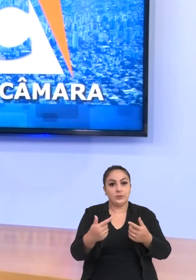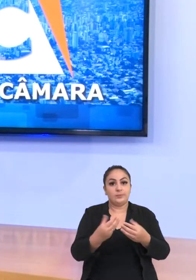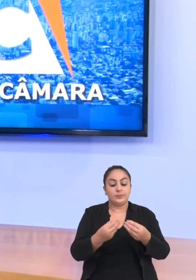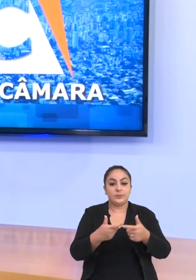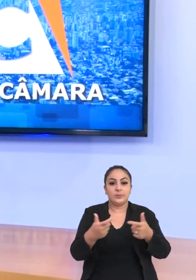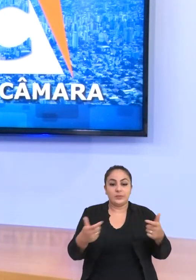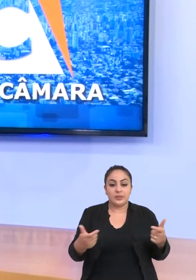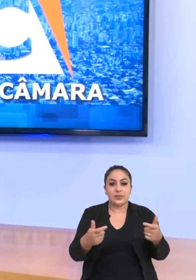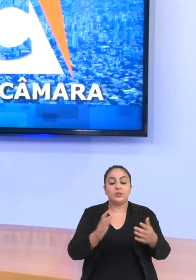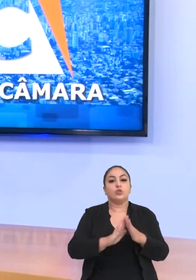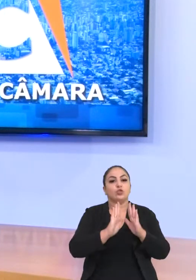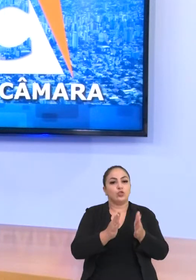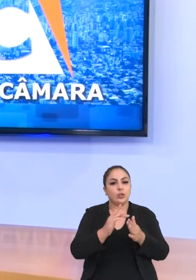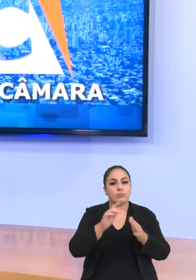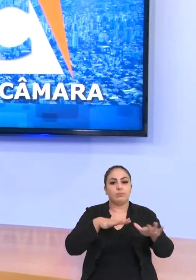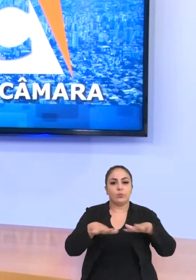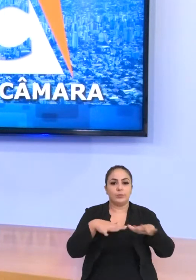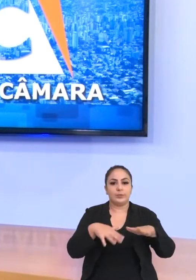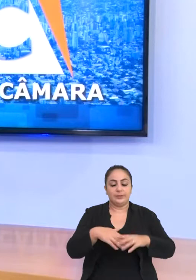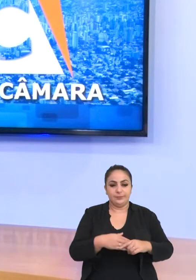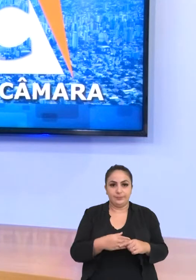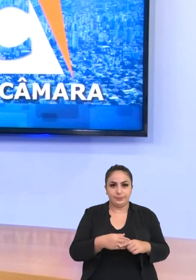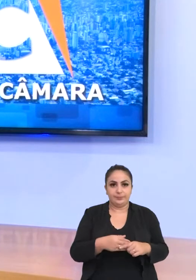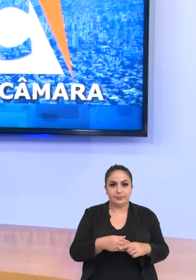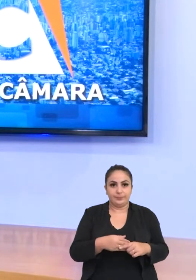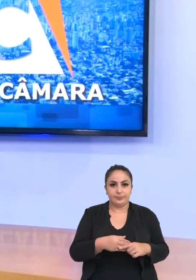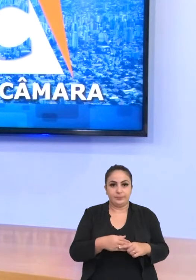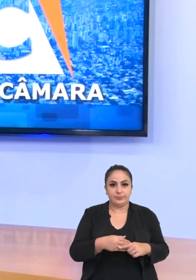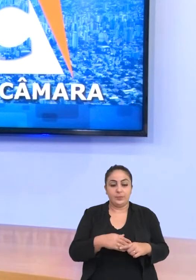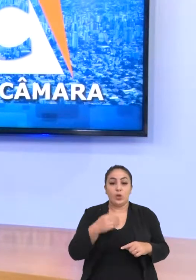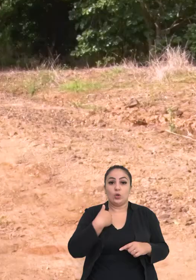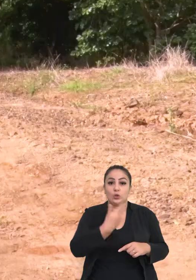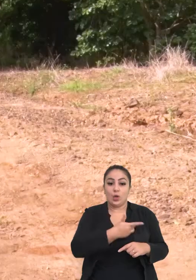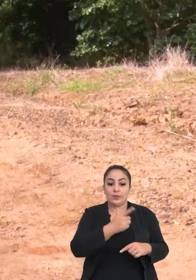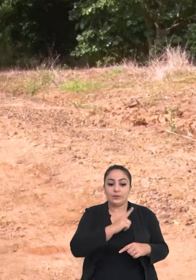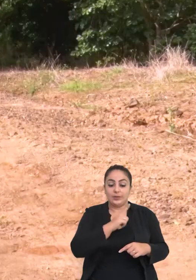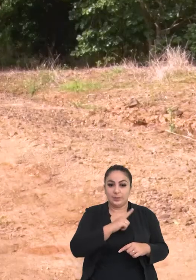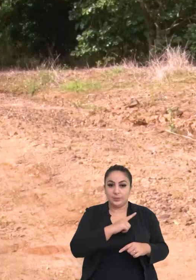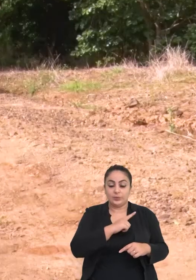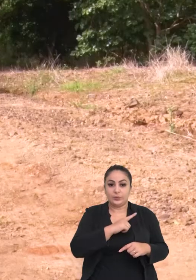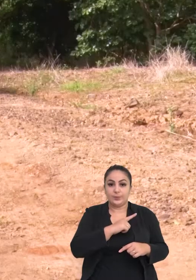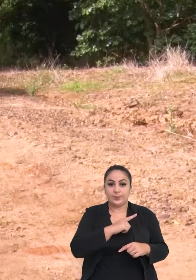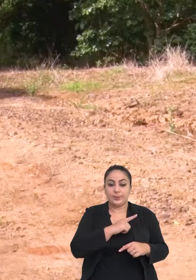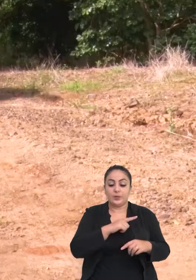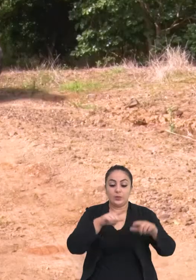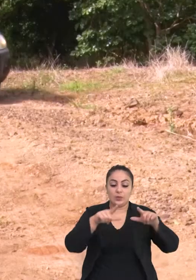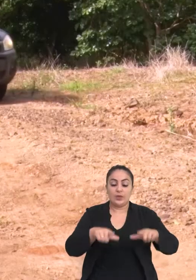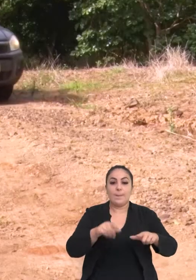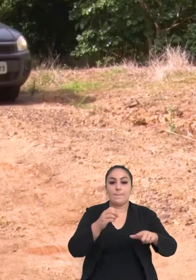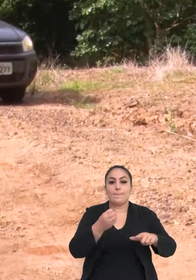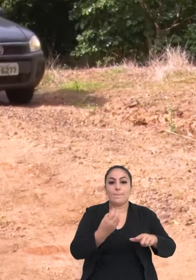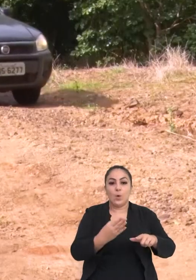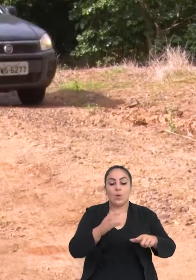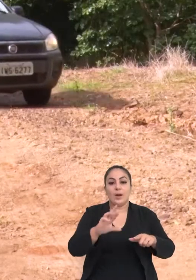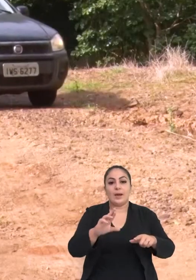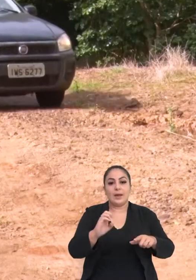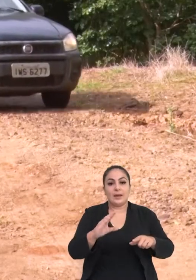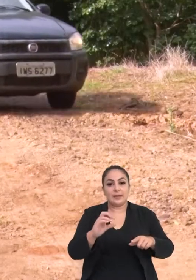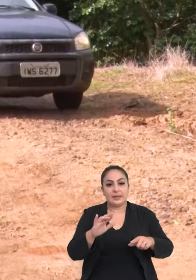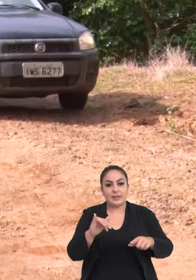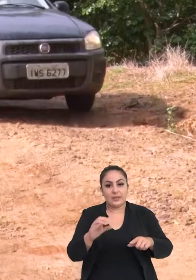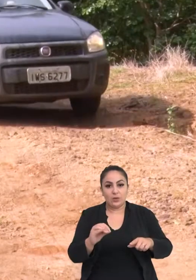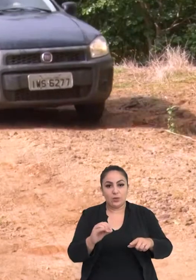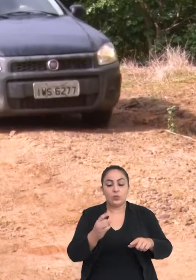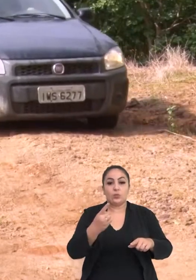mandato, outra grande demanda já está sendo movimentada. Estamos no assentamento Bom Recreio, a